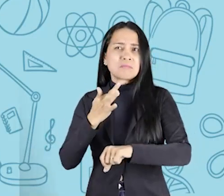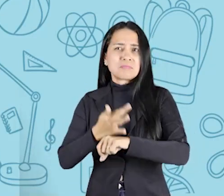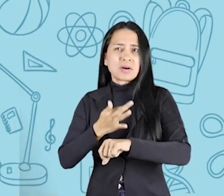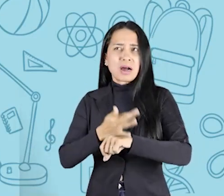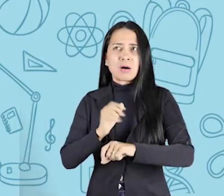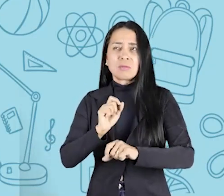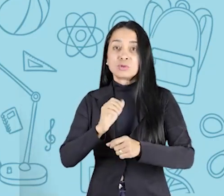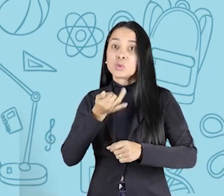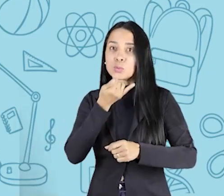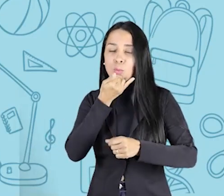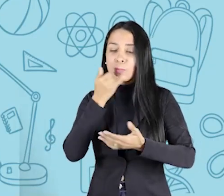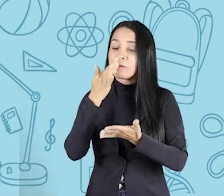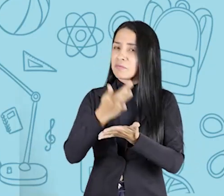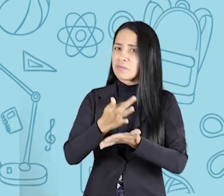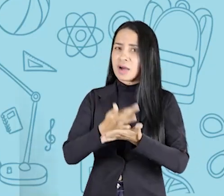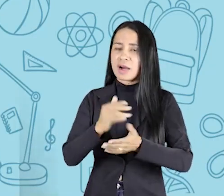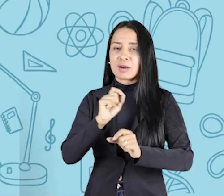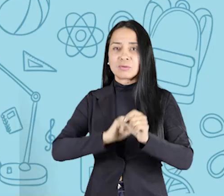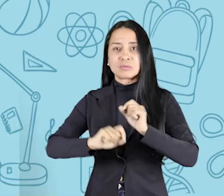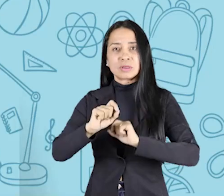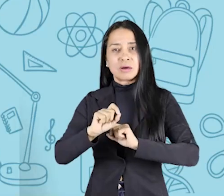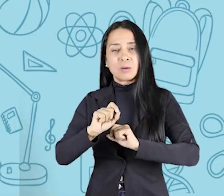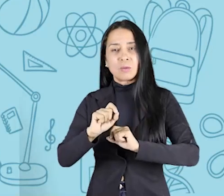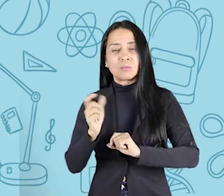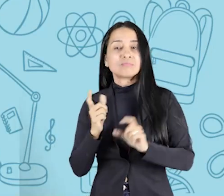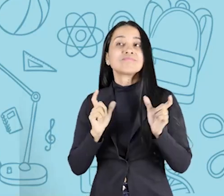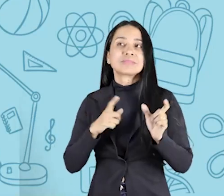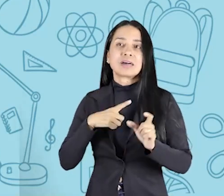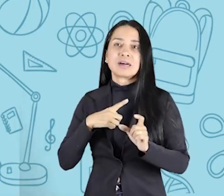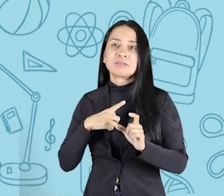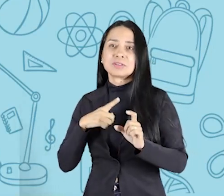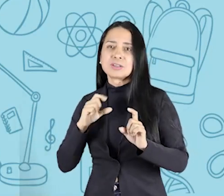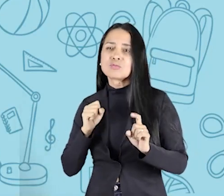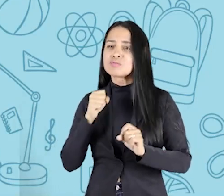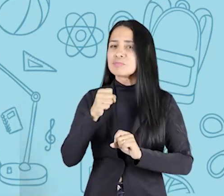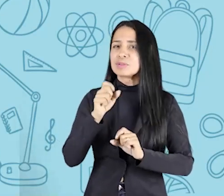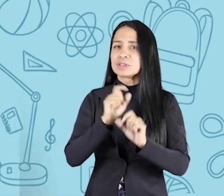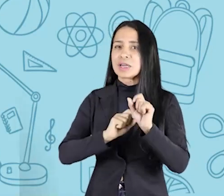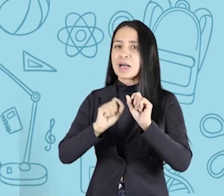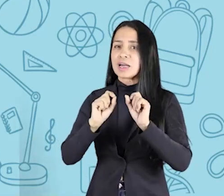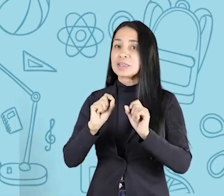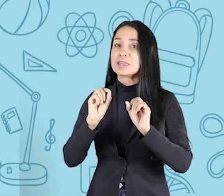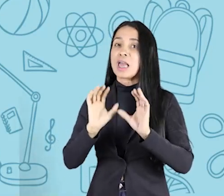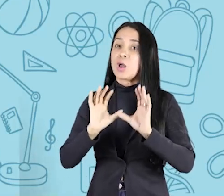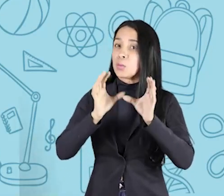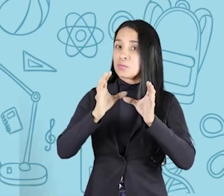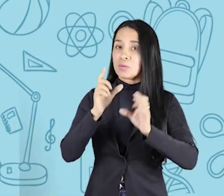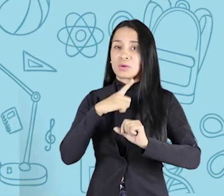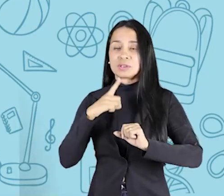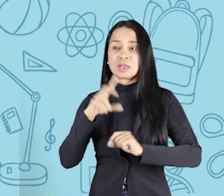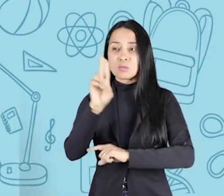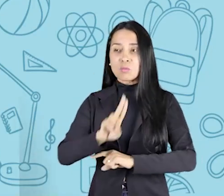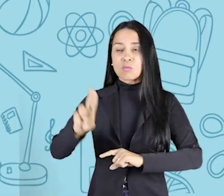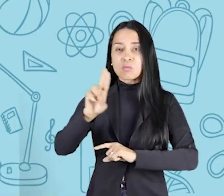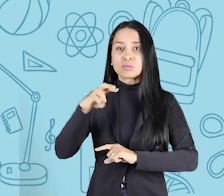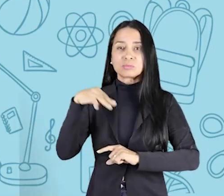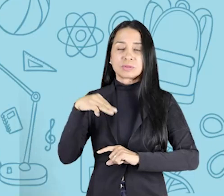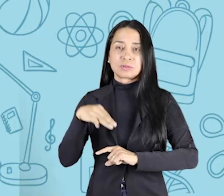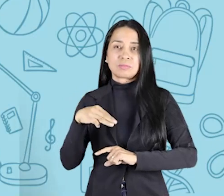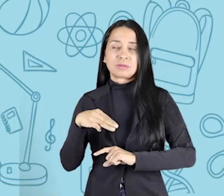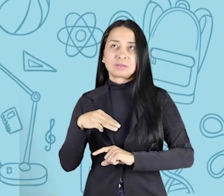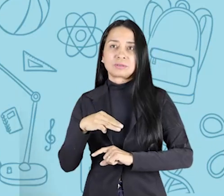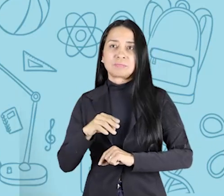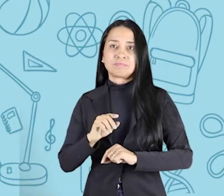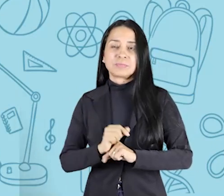um arremesso, ou ainda quando você está fazendo um ataque no vôlei, né? Então temos aplicações da matemática na